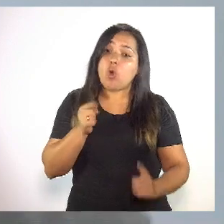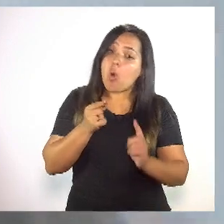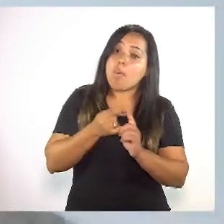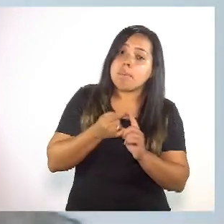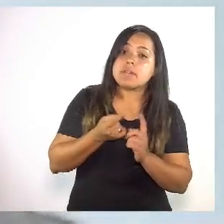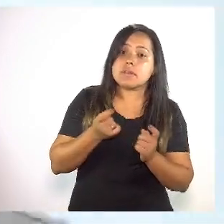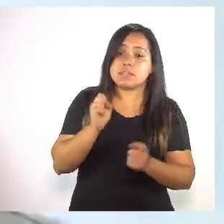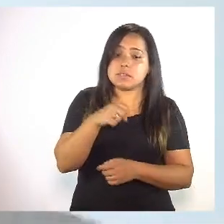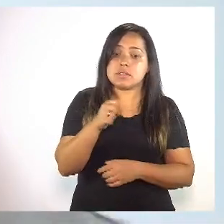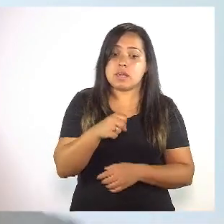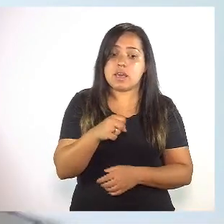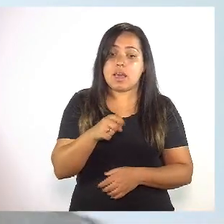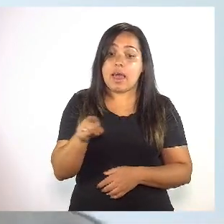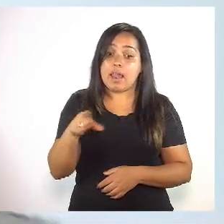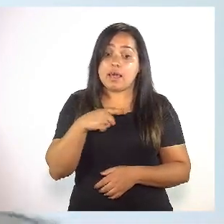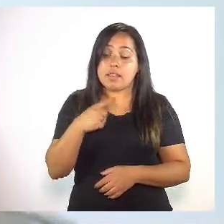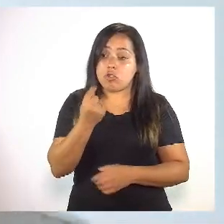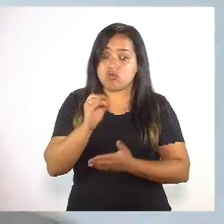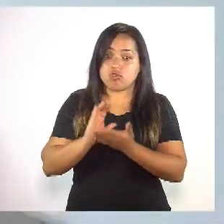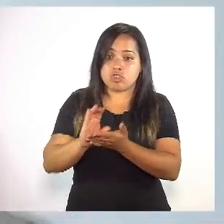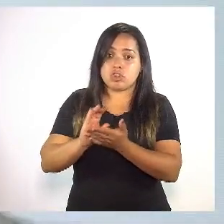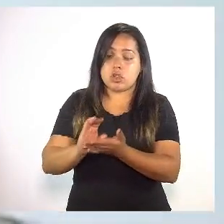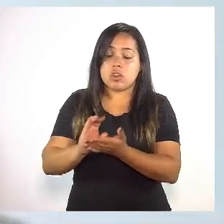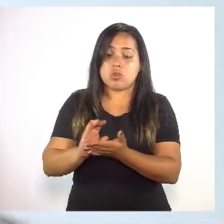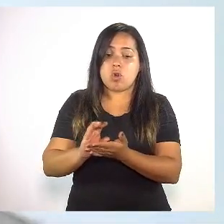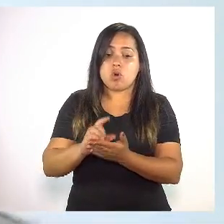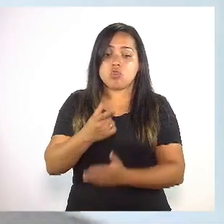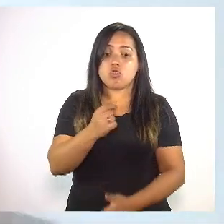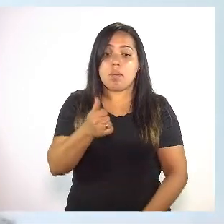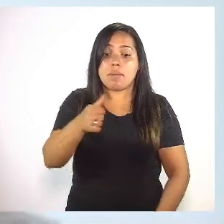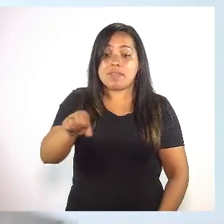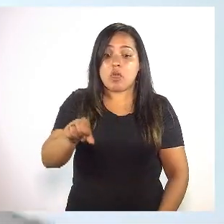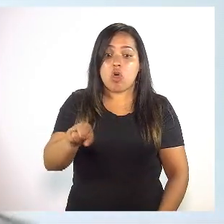no caso da FAPERJ, o percentual investido em 2019